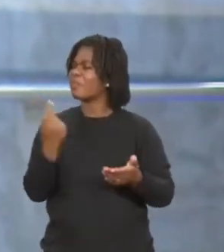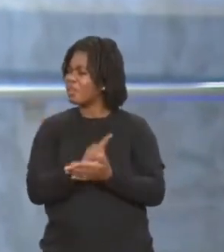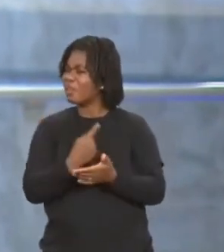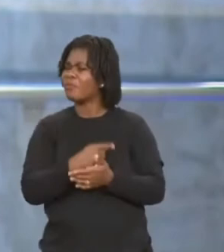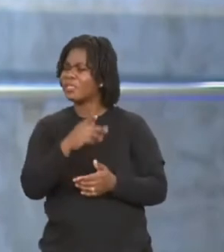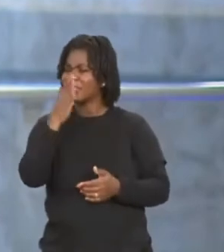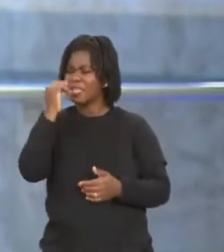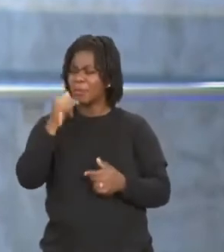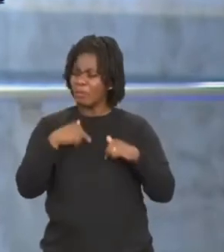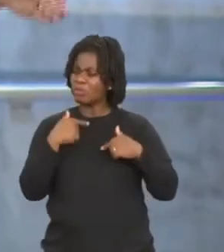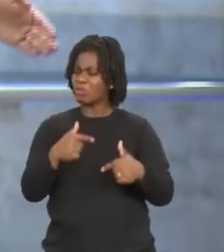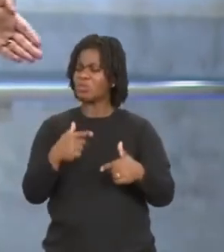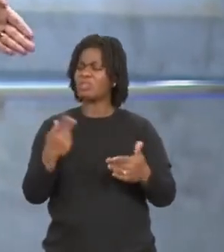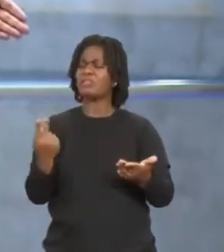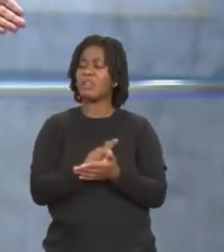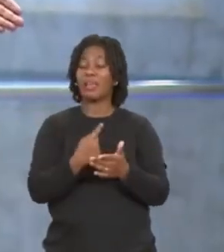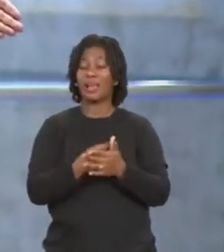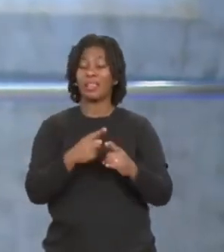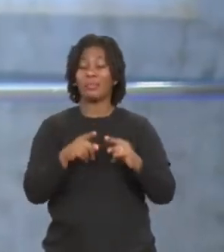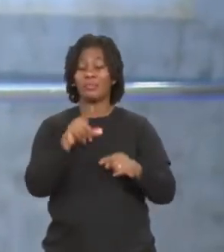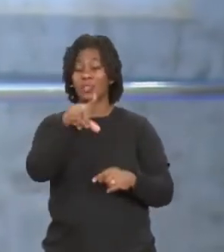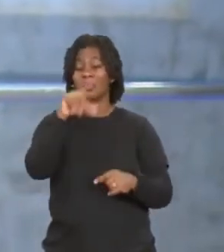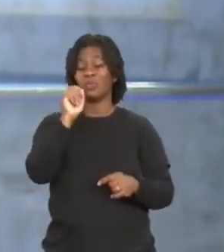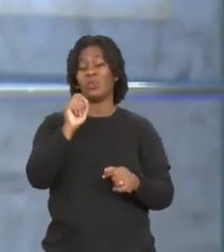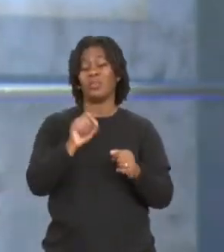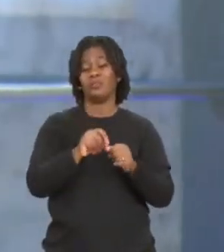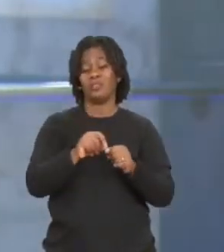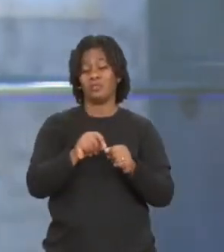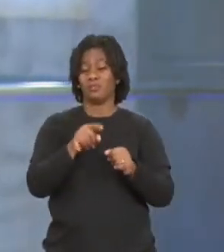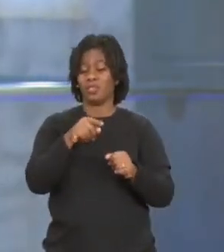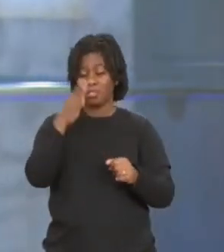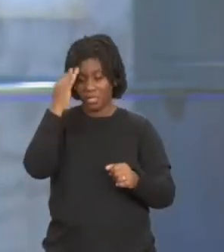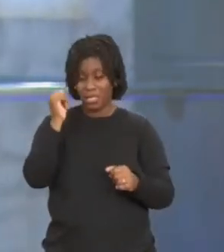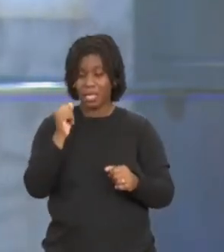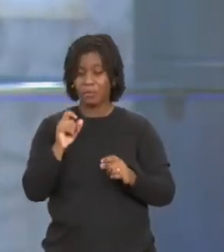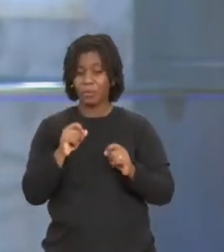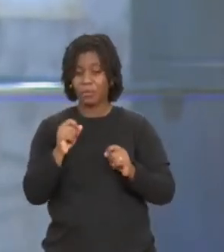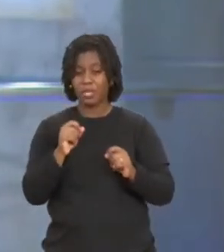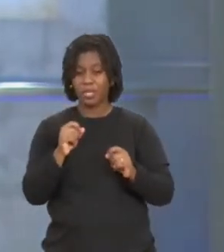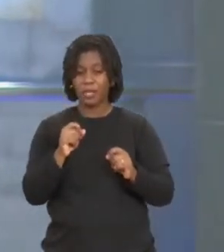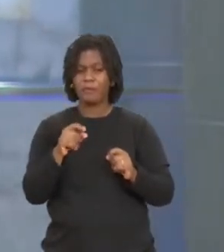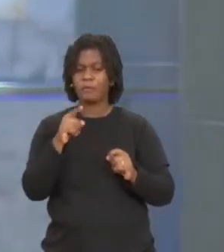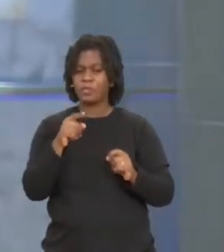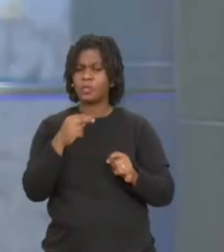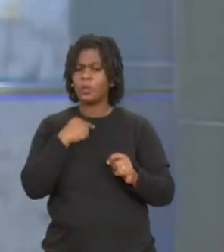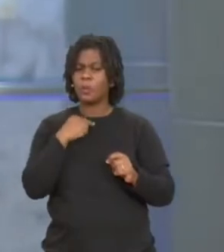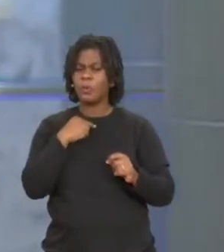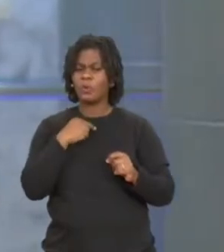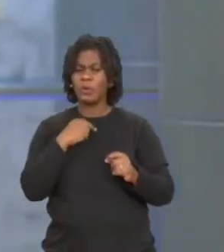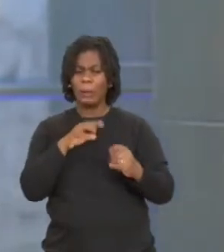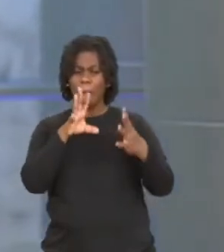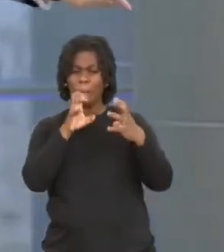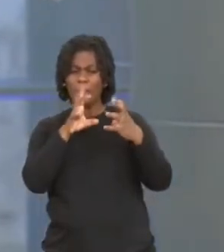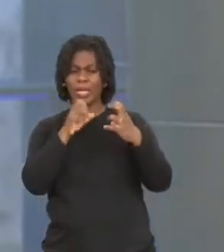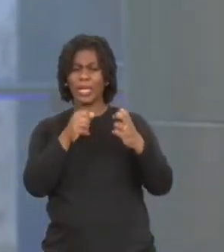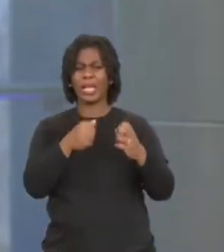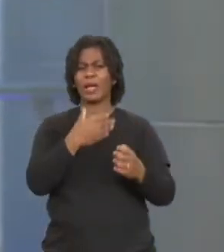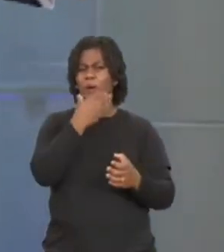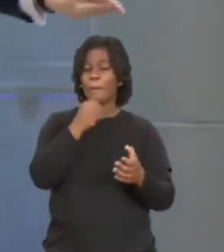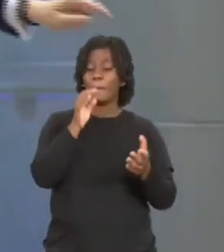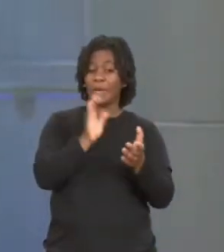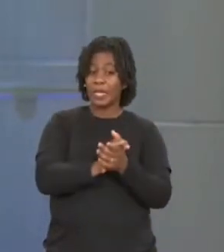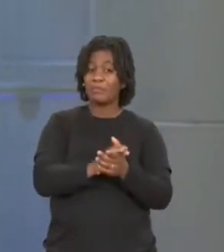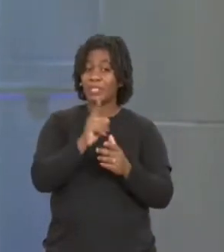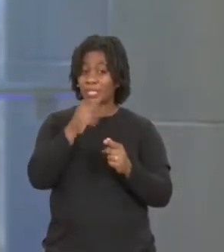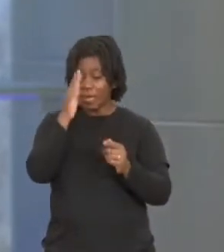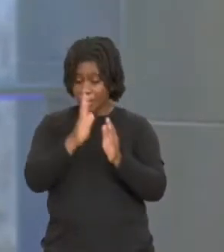agir assim, mas você age. Você sabe que não é para você bater de frente com o seu marido e você bate. Mas você sabe que está escrito que você tem que ser